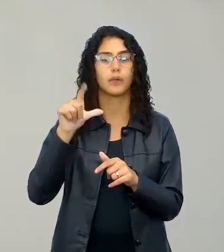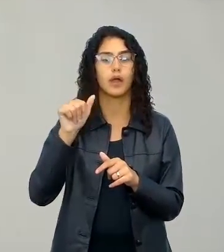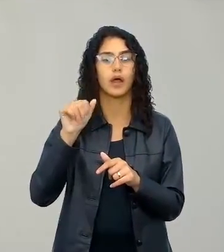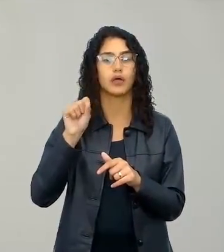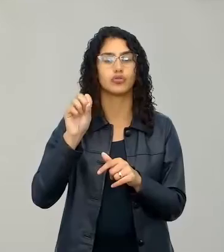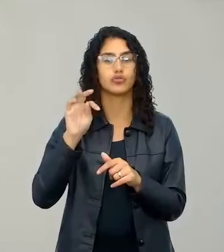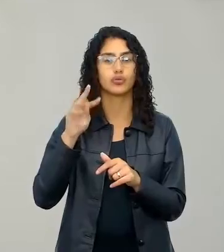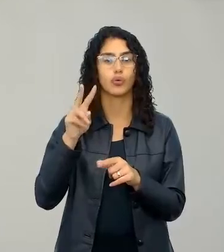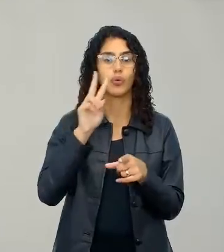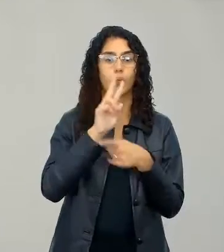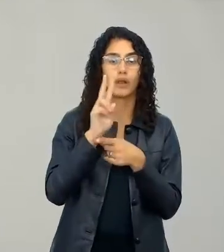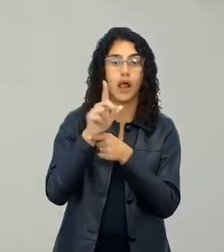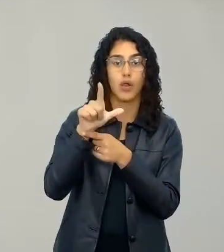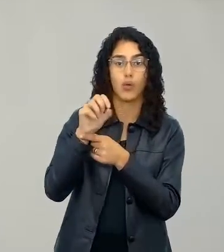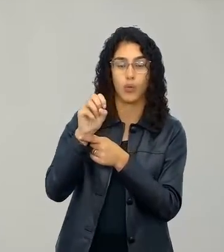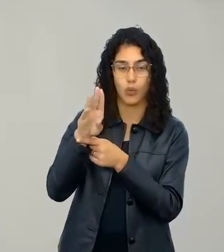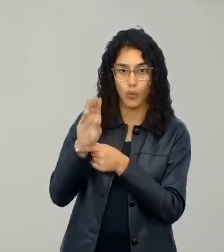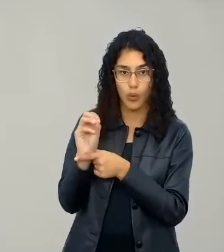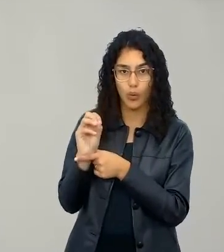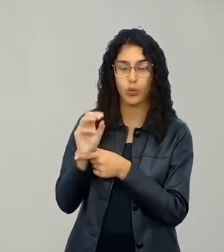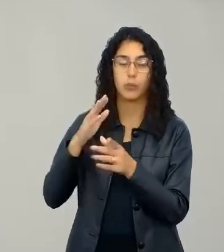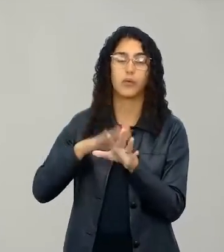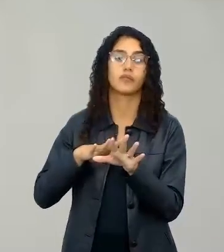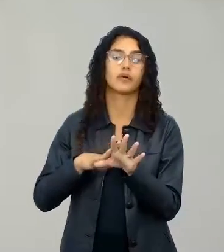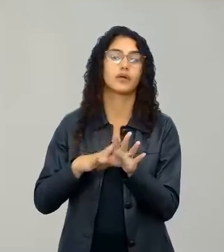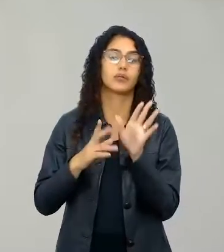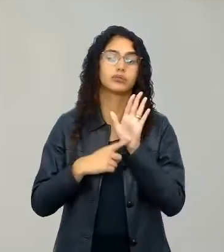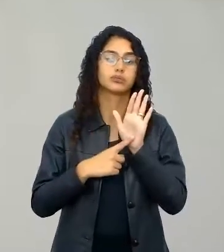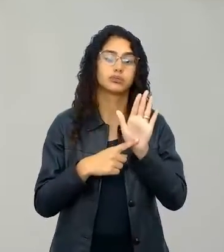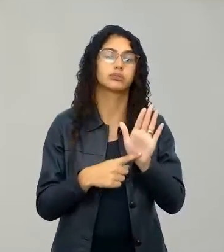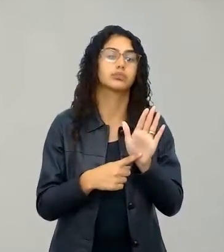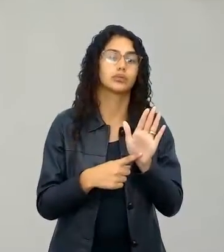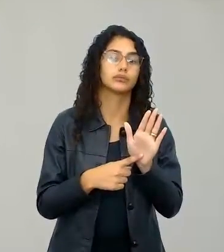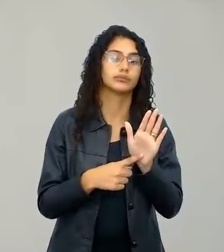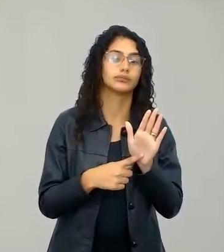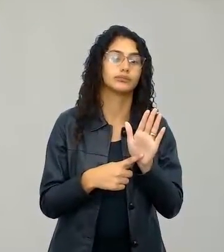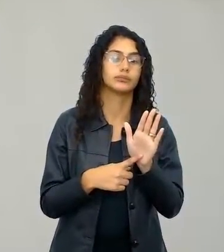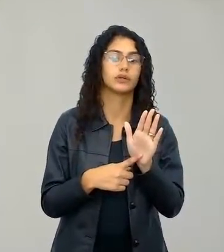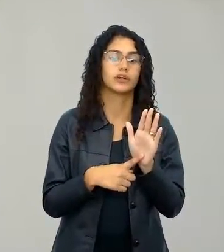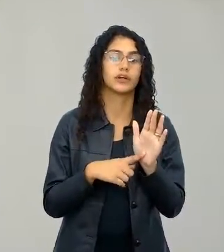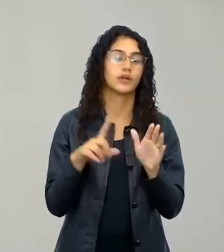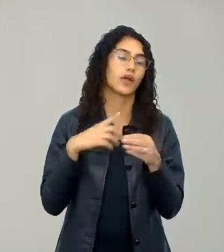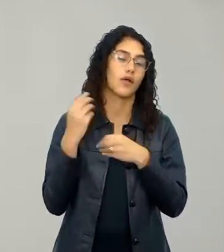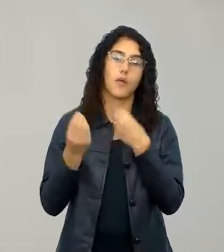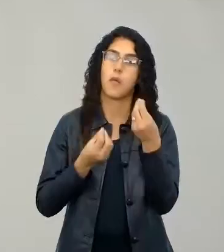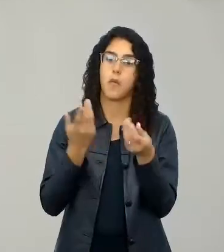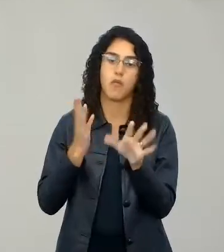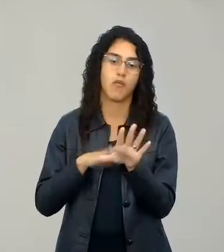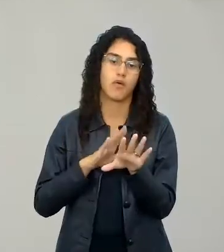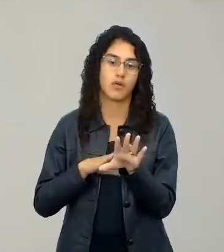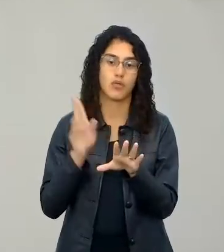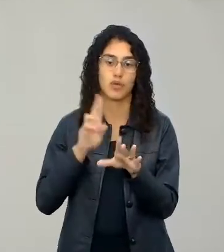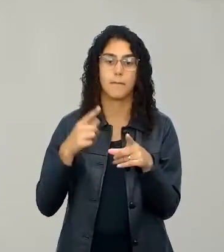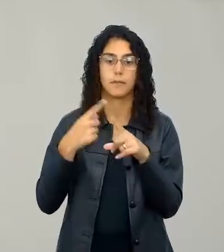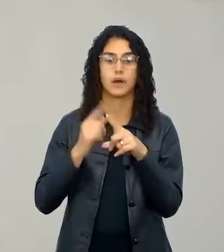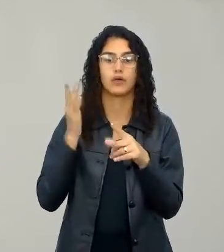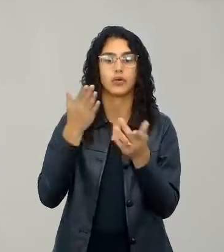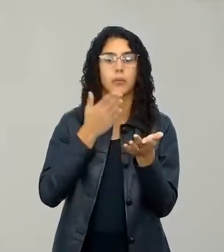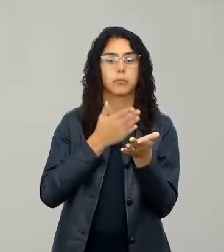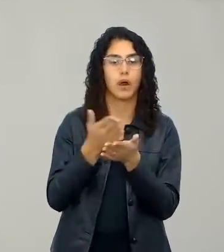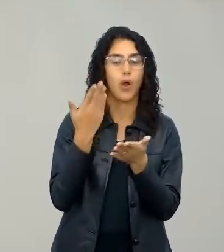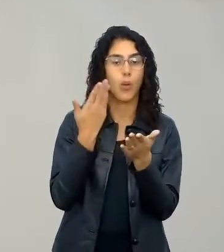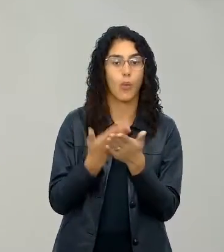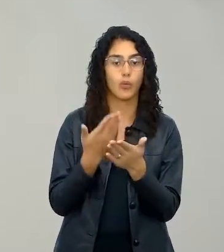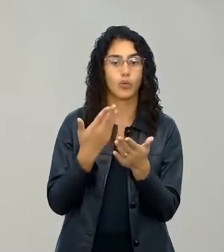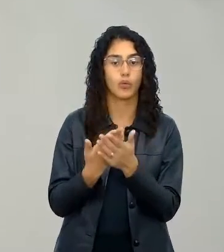para usar esse lodo para fertilizar, por exemplo, horta, que a gente não recomenda. Né, porque já saiu um estudo